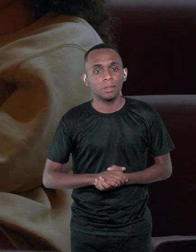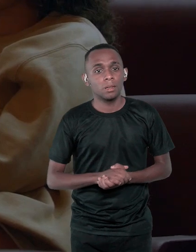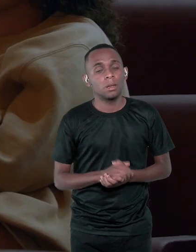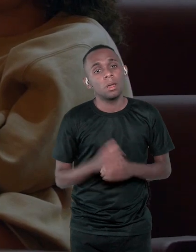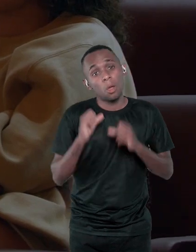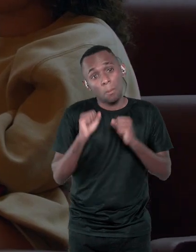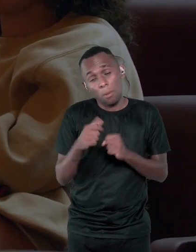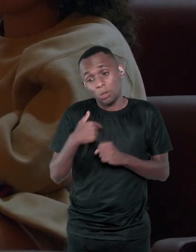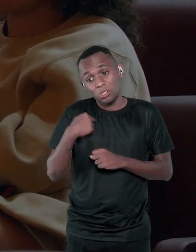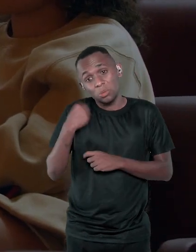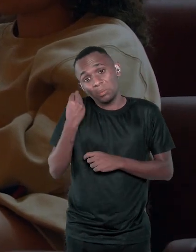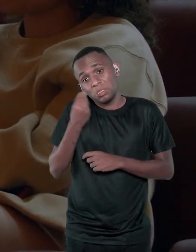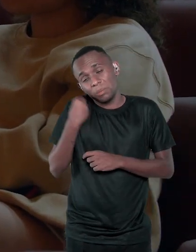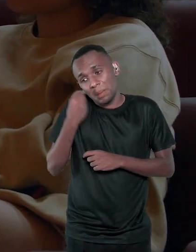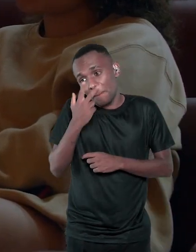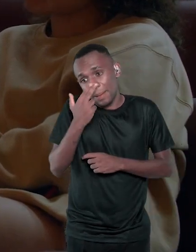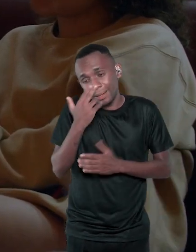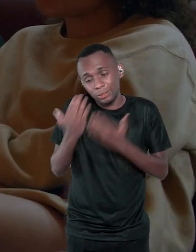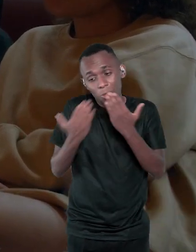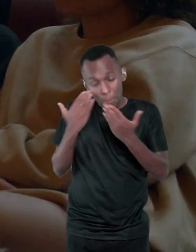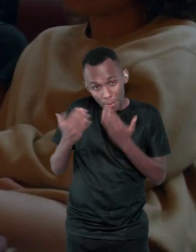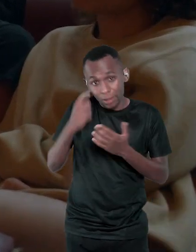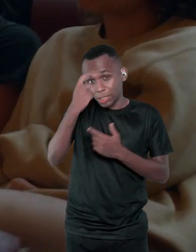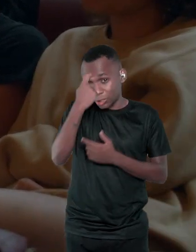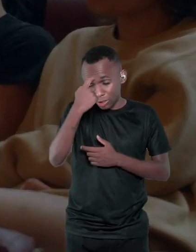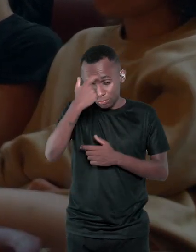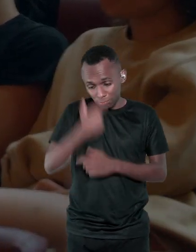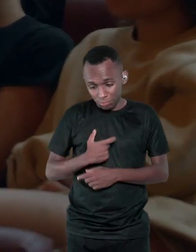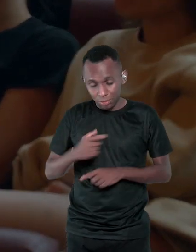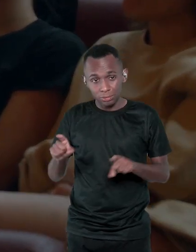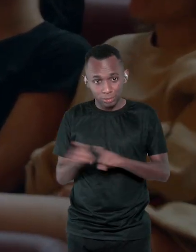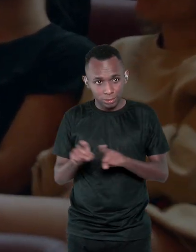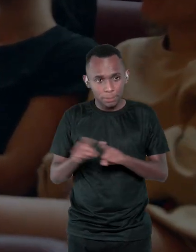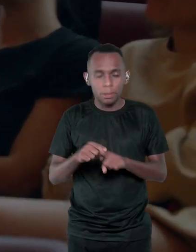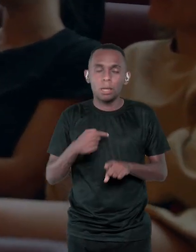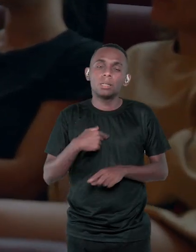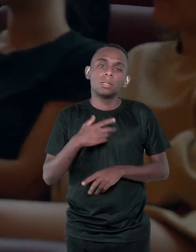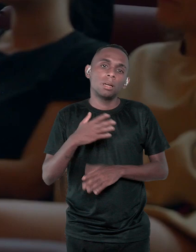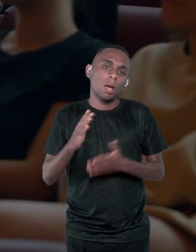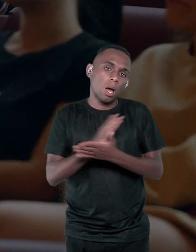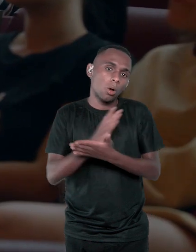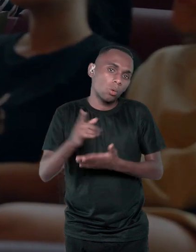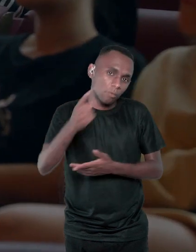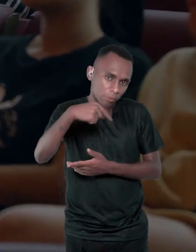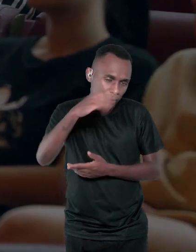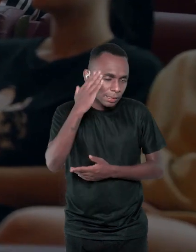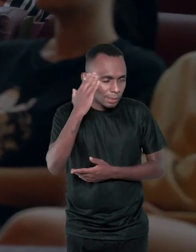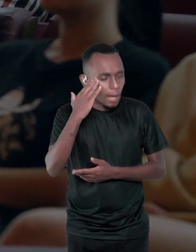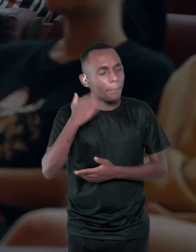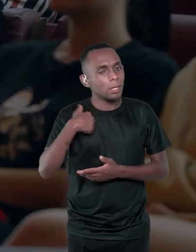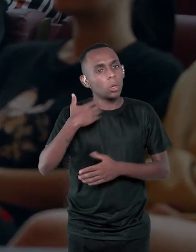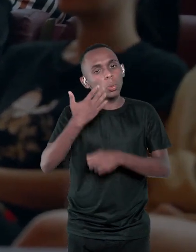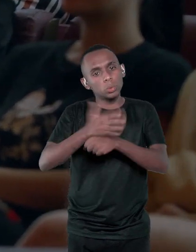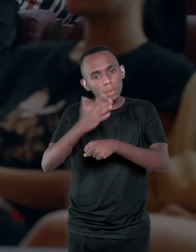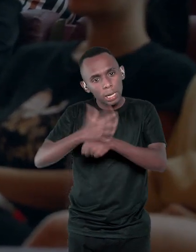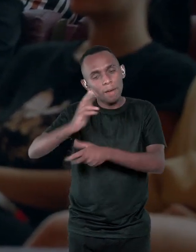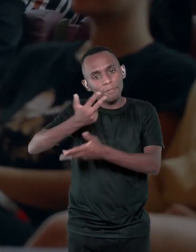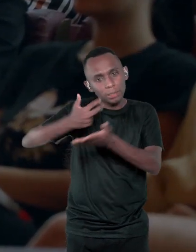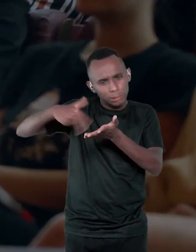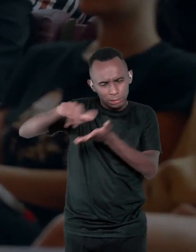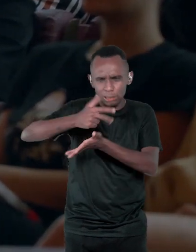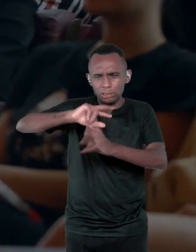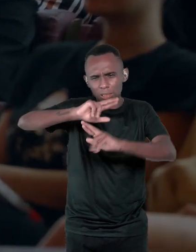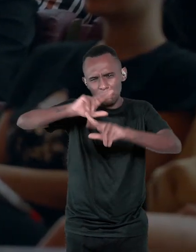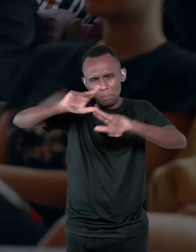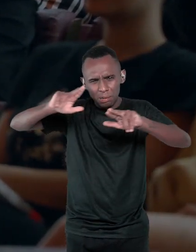passar por indiano. Eu sou apaixonado por Índia. Alguns de vocês que sabem que eu tenho dança no meu currículo, eu fazia muitas